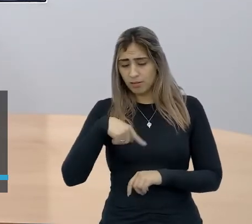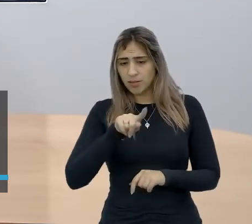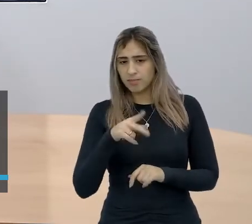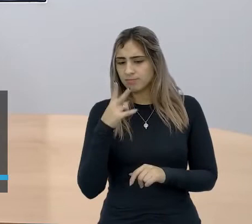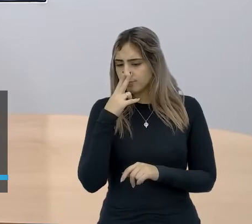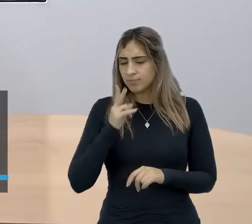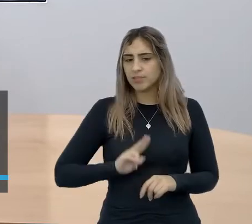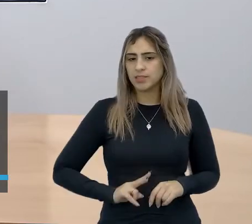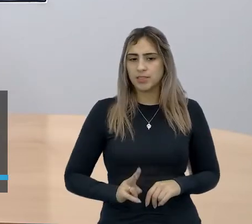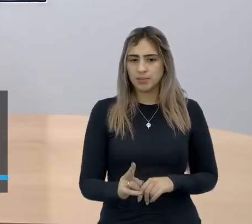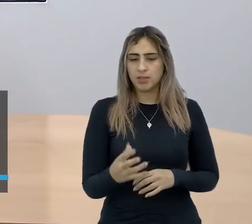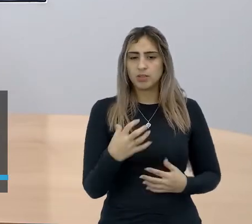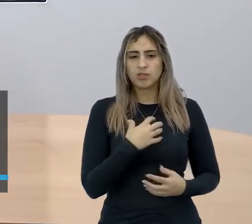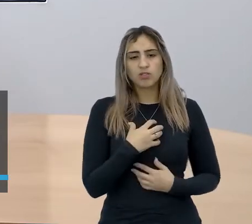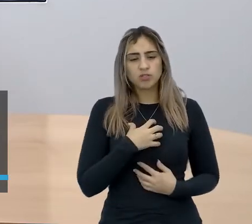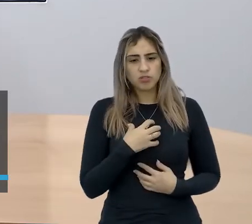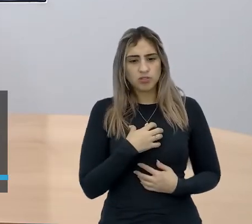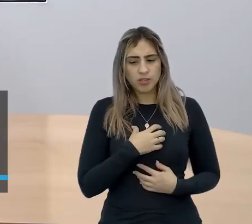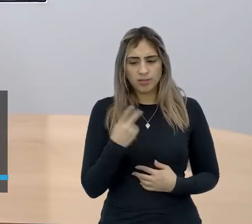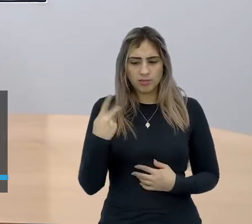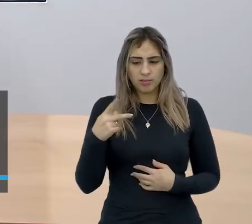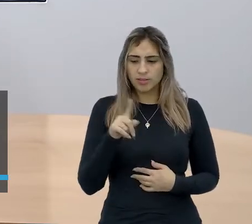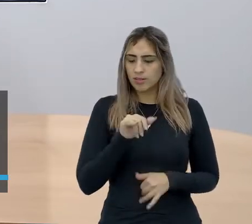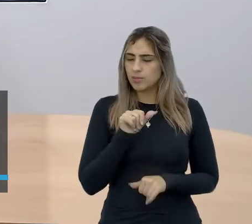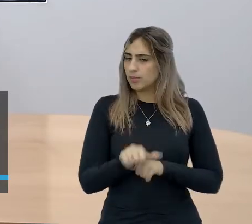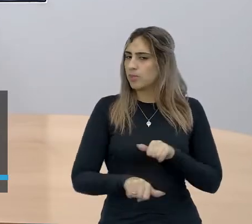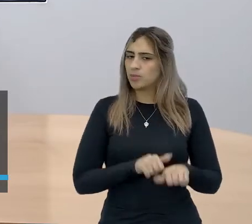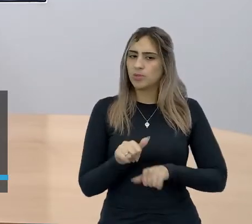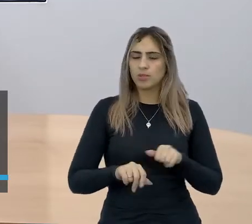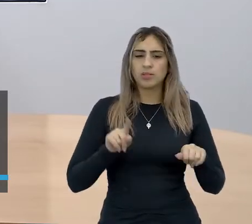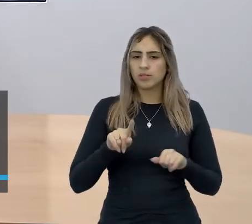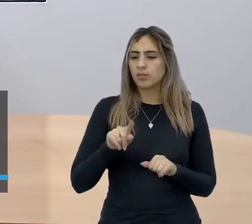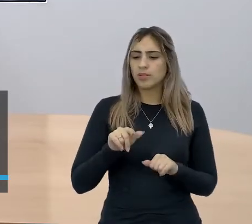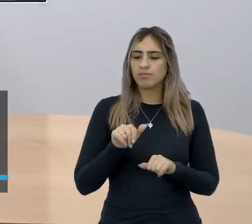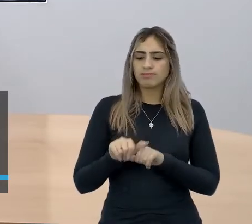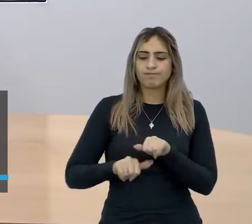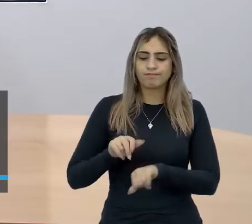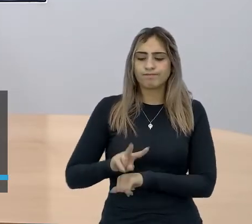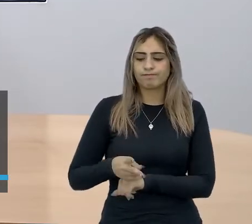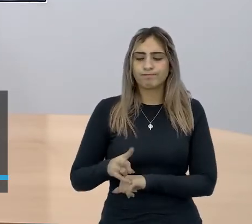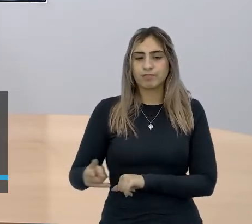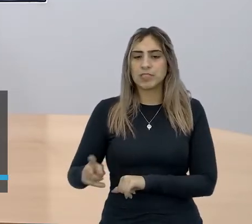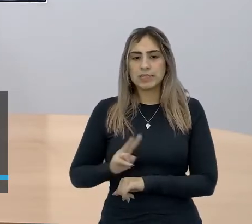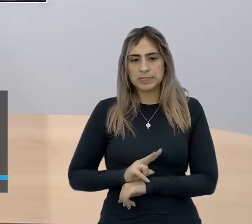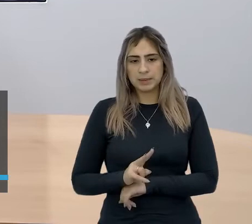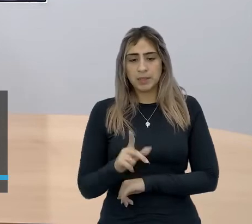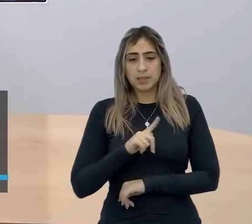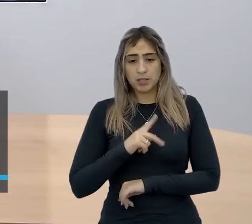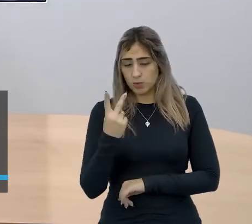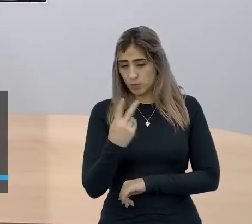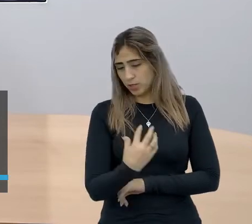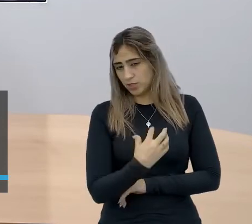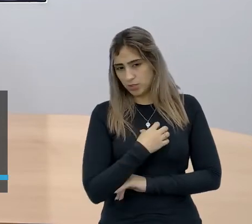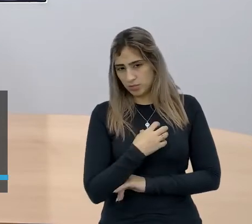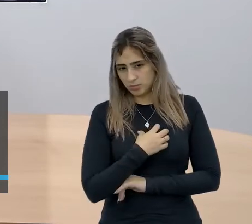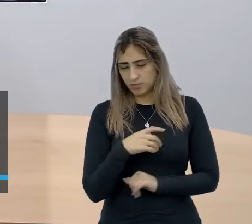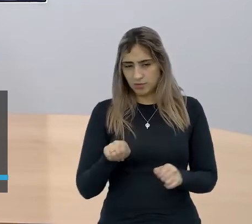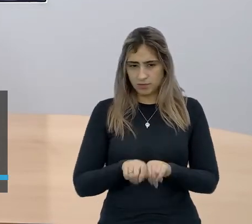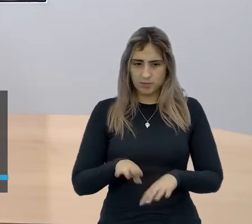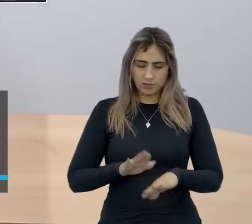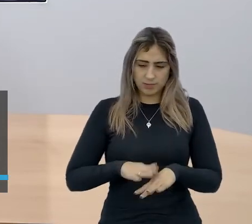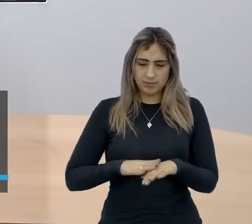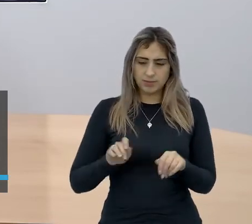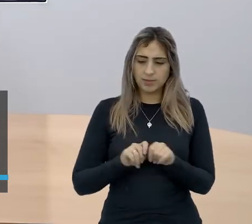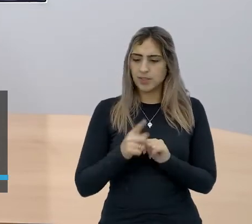constante, ou seja, a fórmula química dela não muda, não é alterada. Então, se você tem duas fórmulas ali agindo para formar